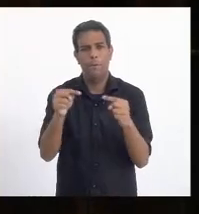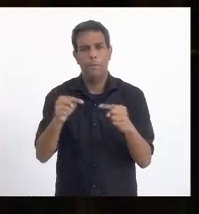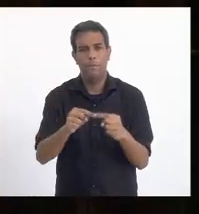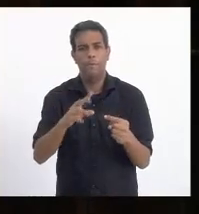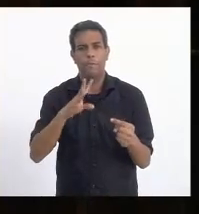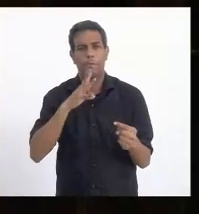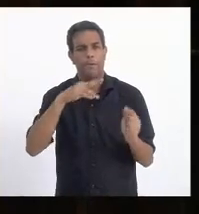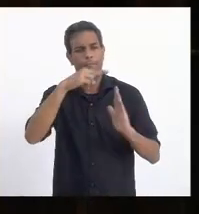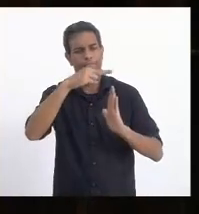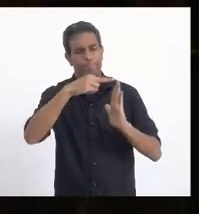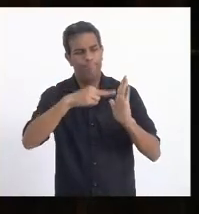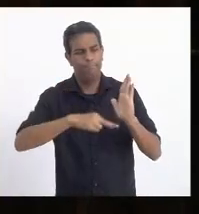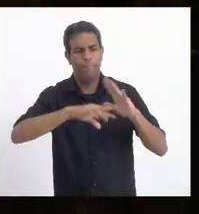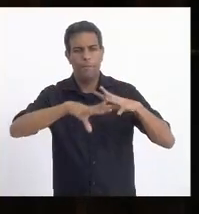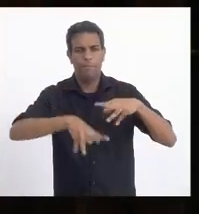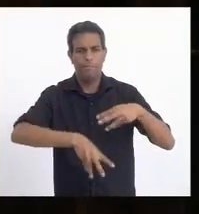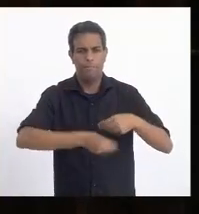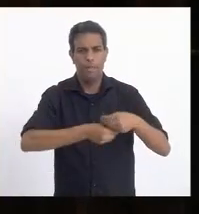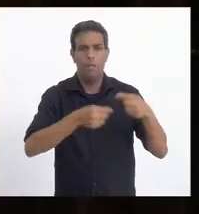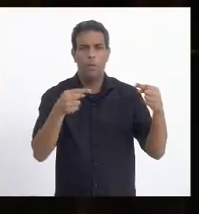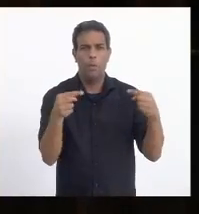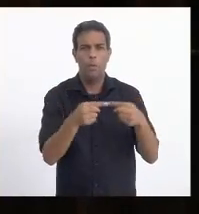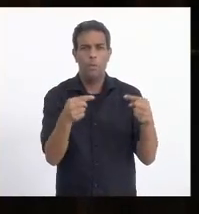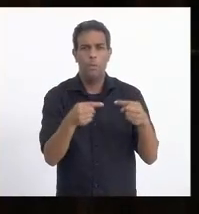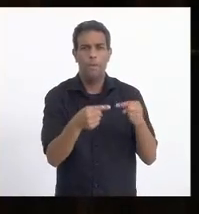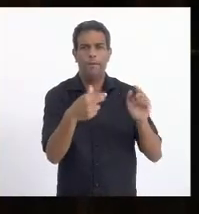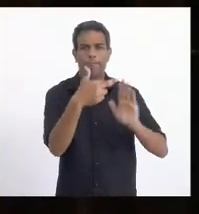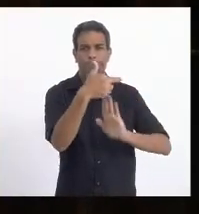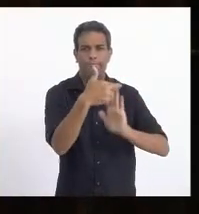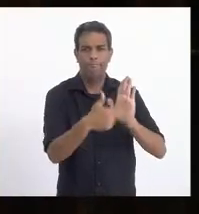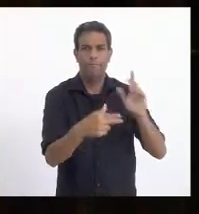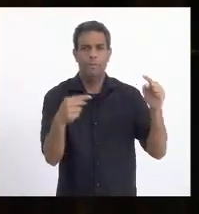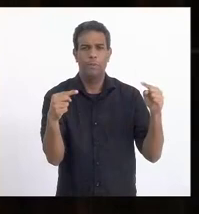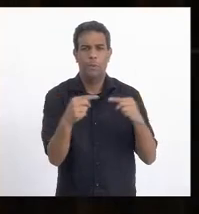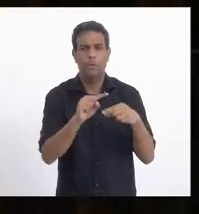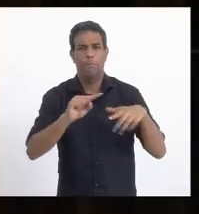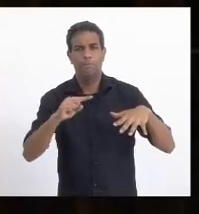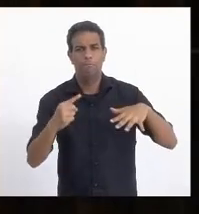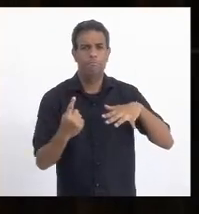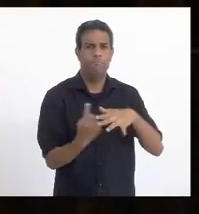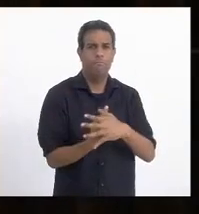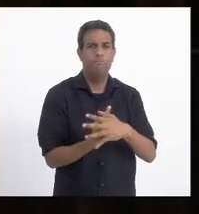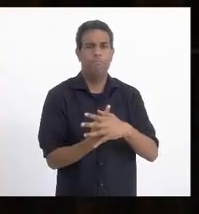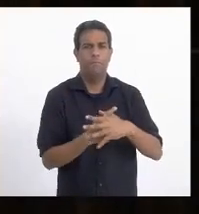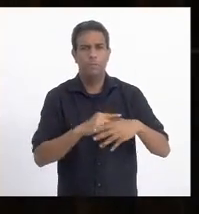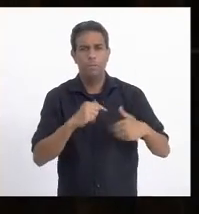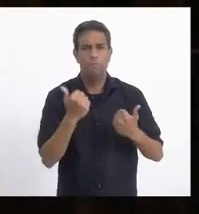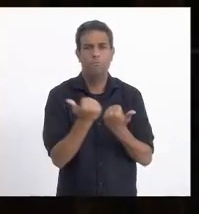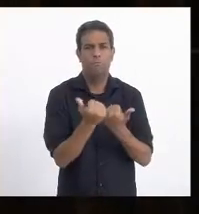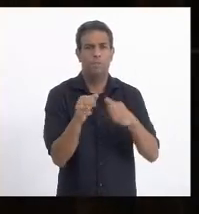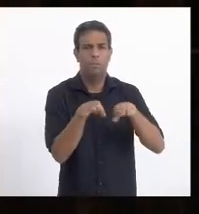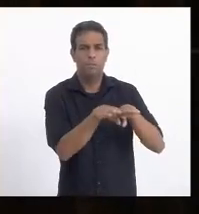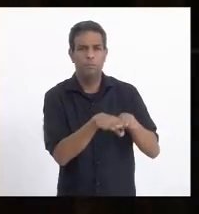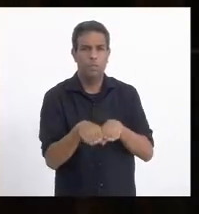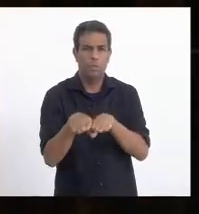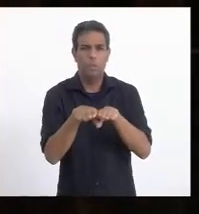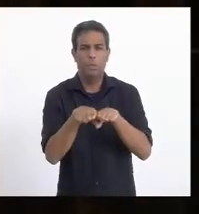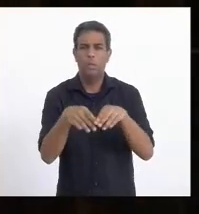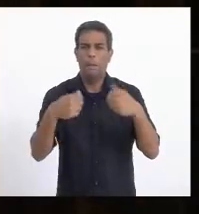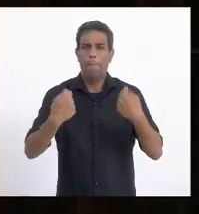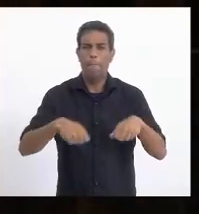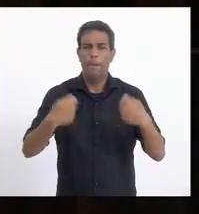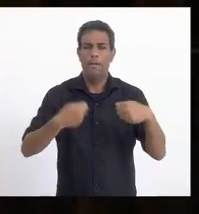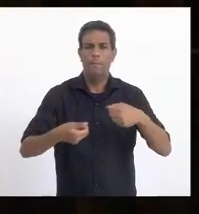emendas Qual é a melhor redação para garantir a integralidade Ea paridade Então esse é